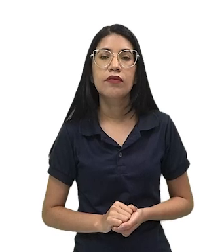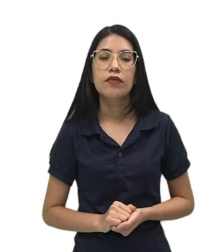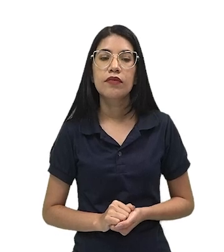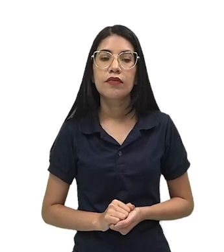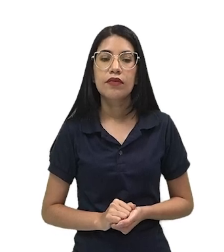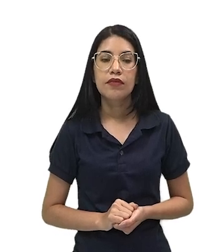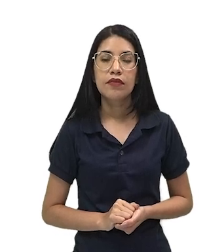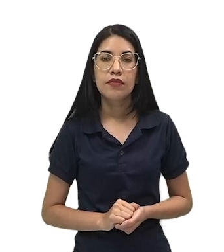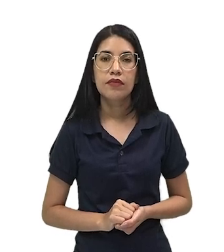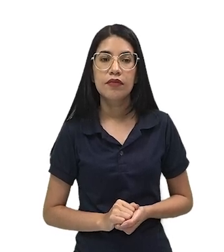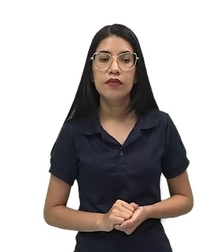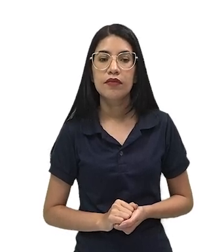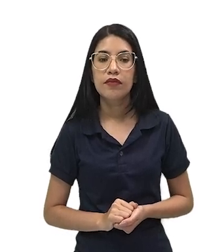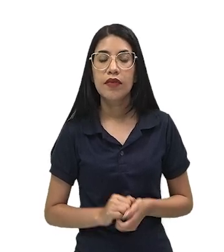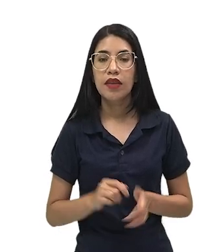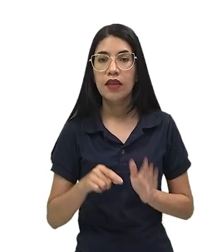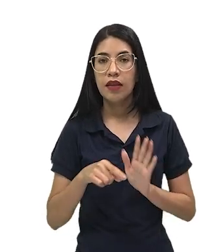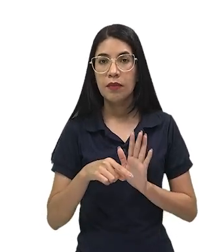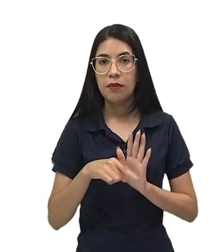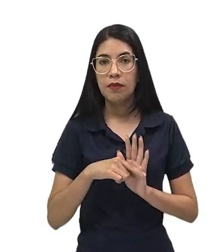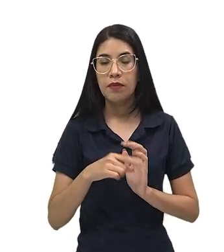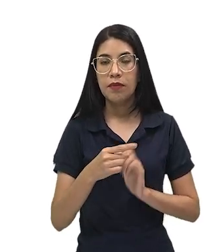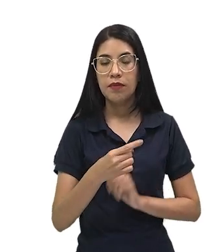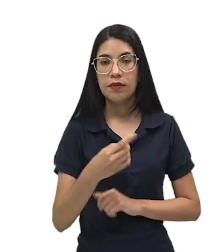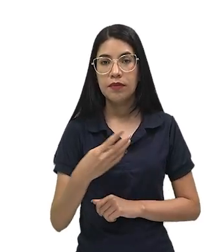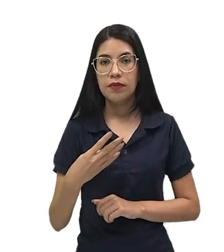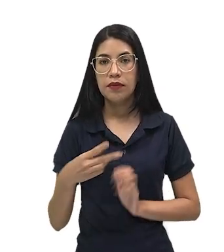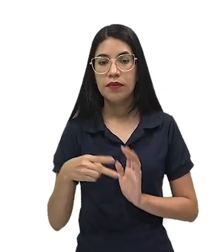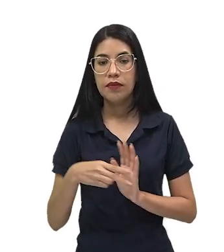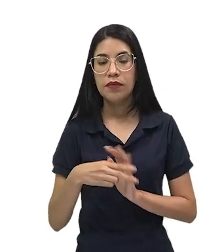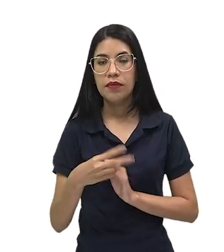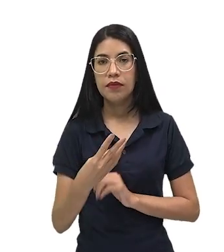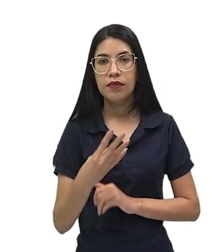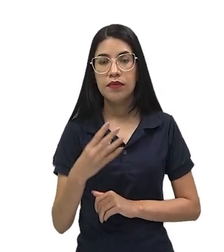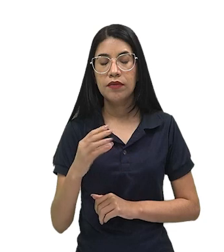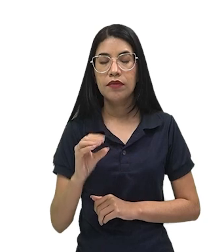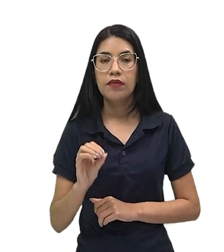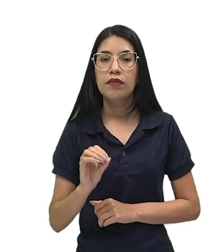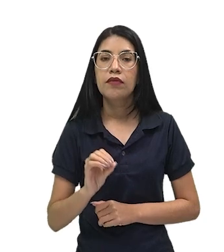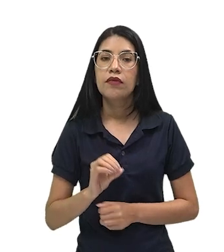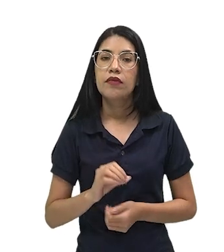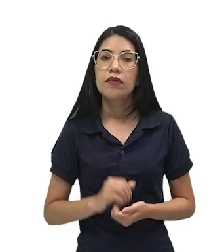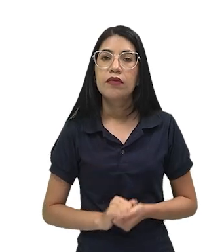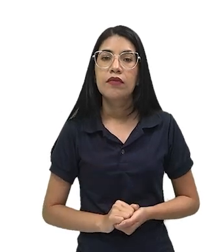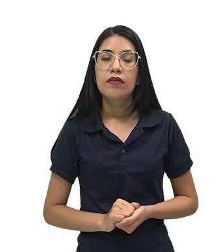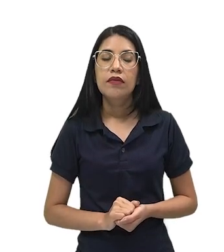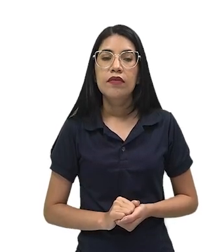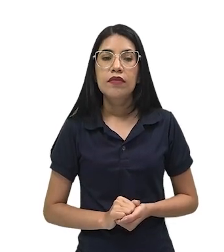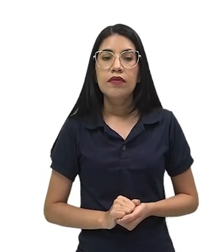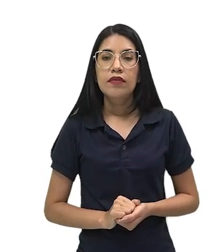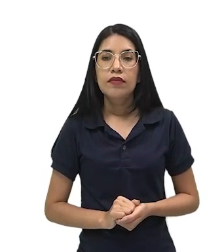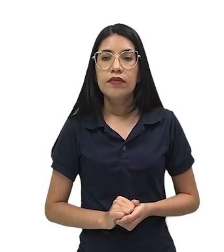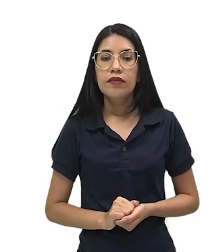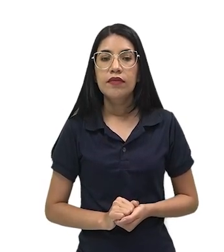3x. Ó. Menos 14 igual a 40.